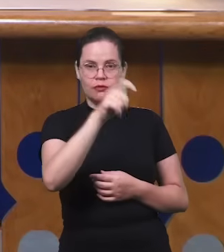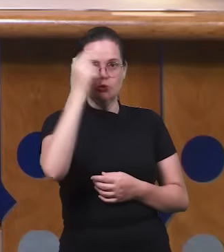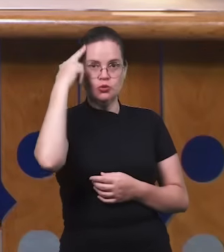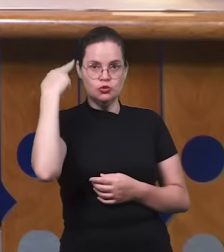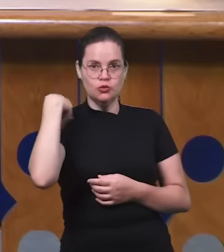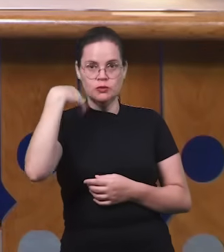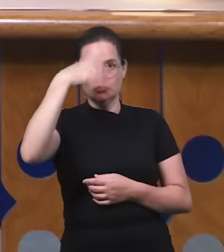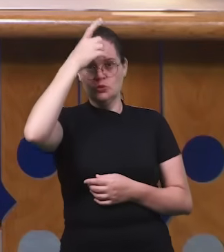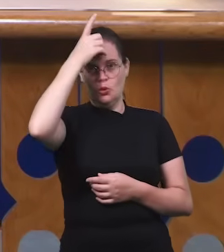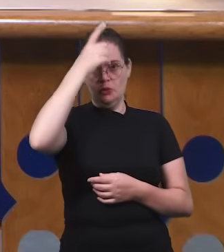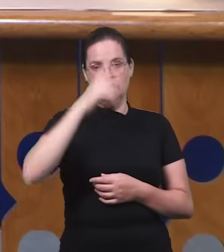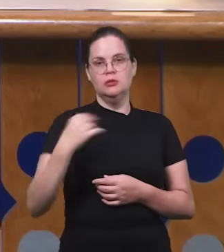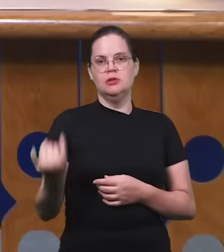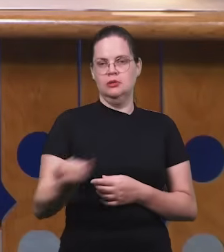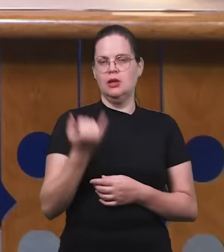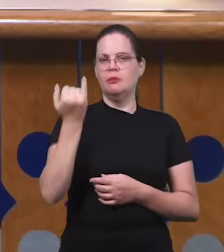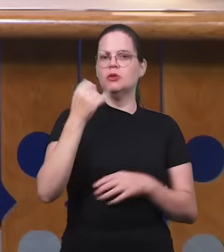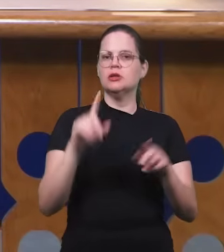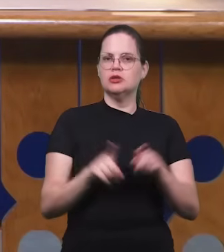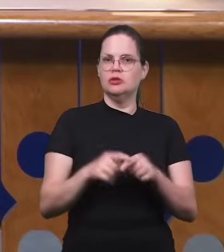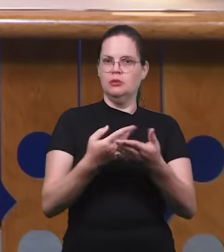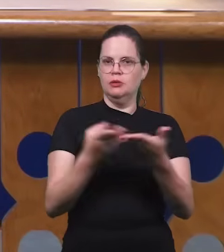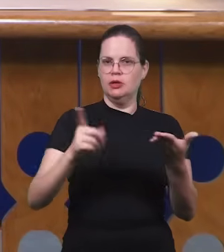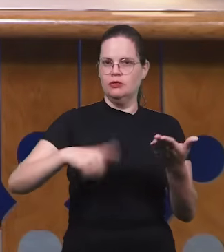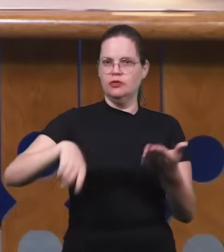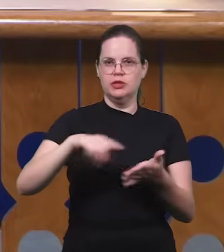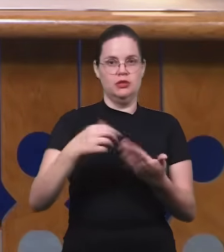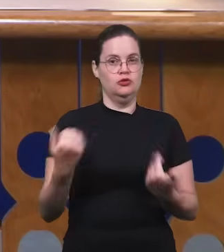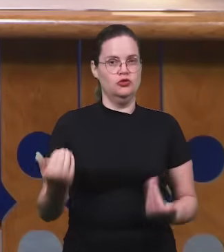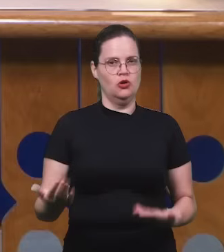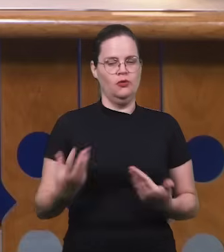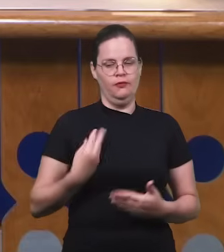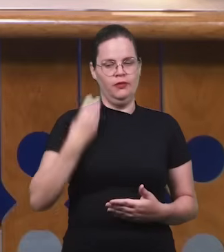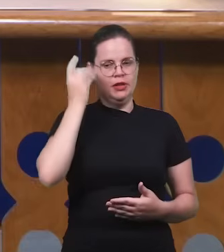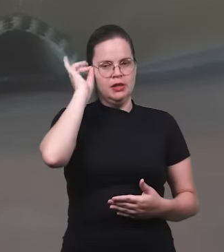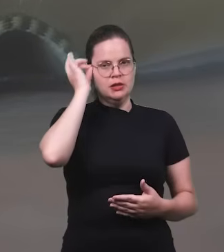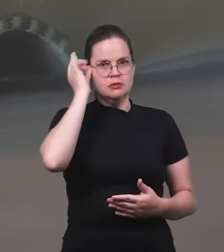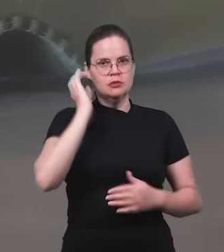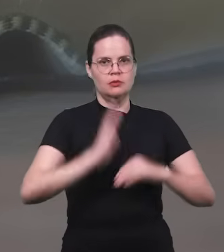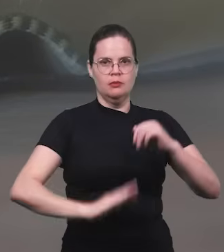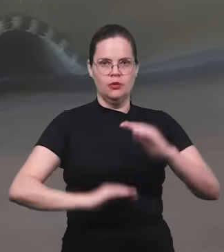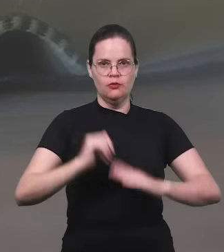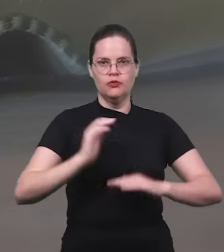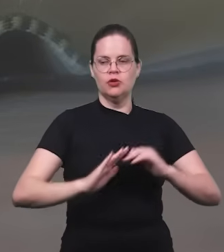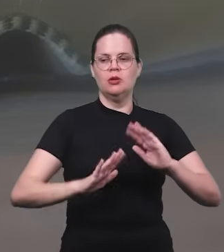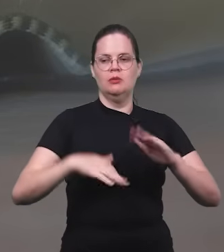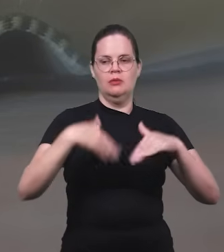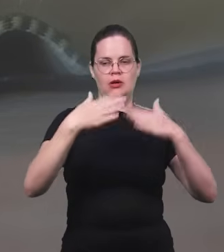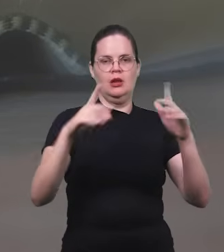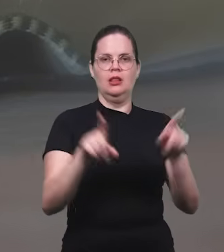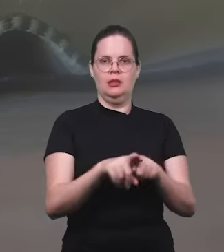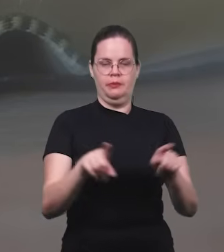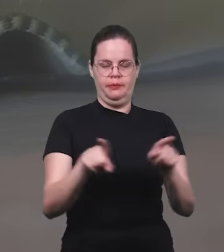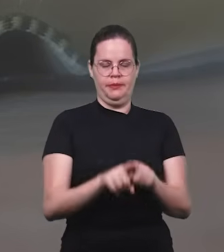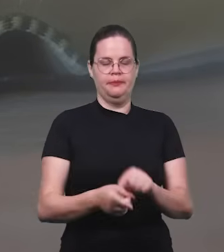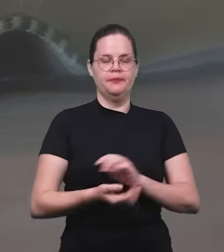importante para que os irmãos tenham uma vida profissional vitoriosa. E ele se mantinha